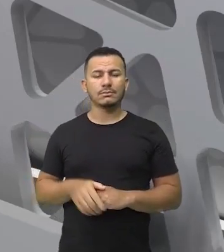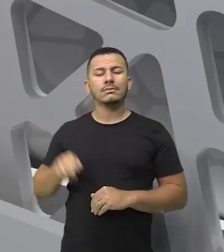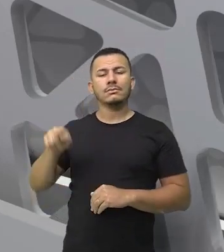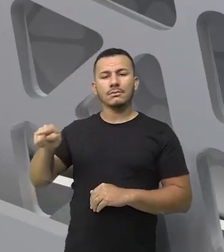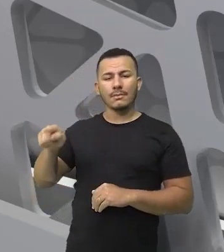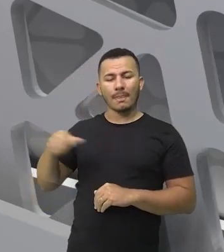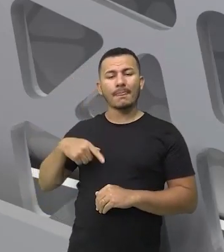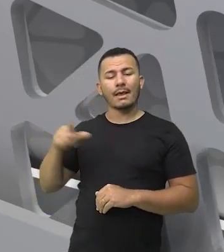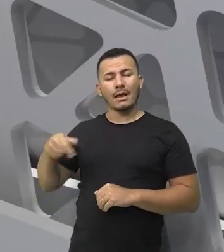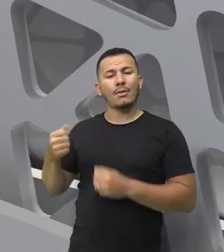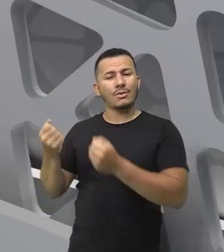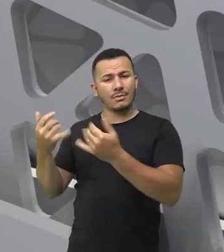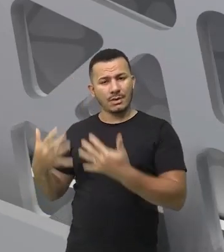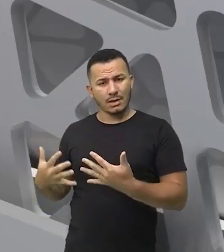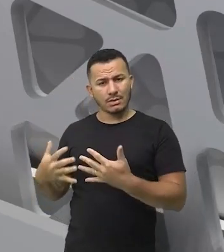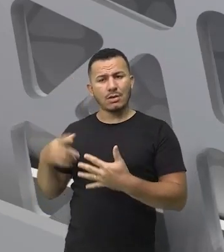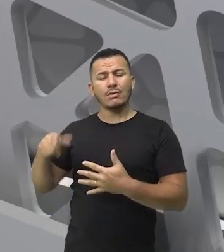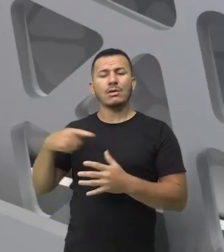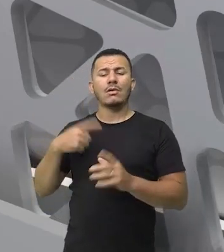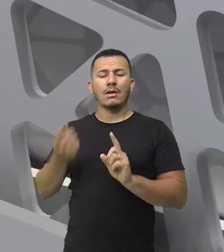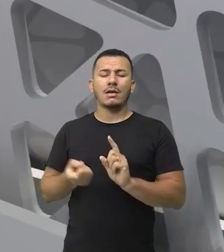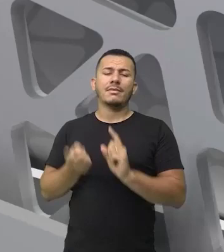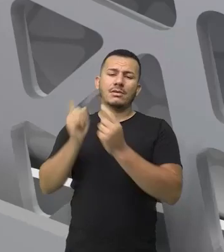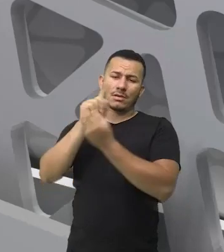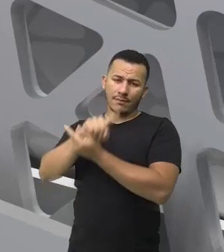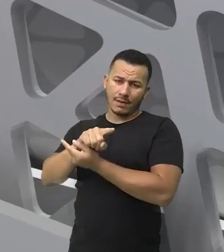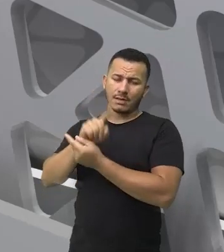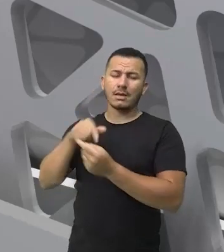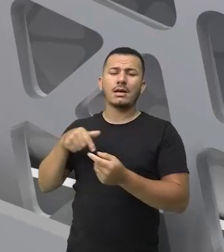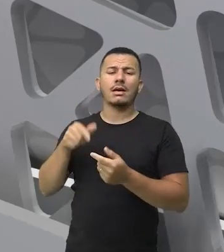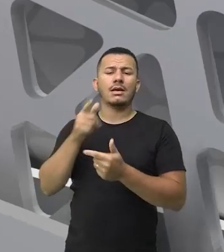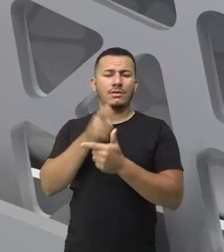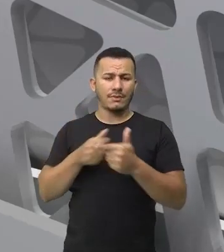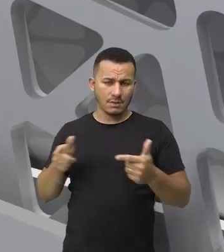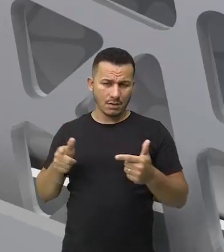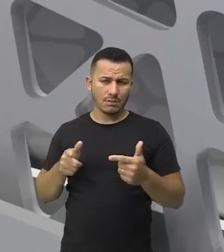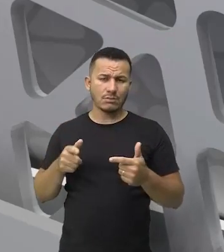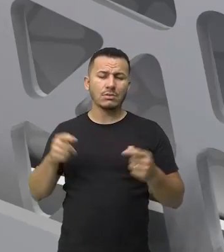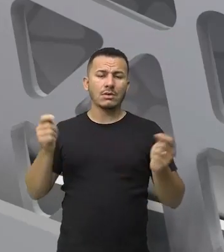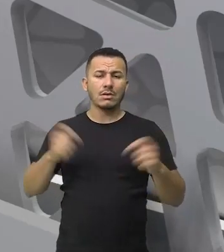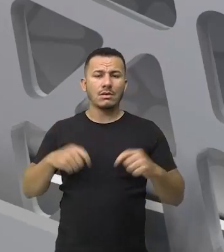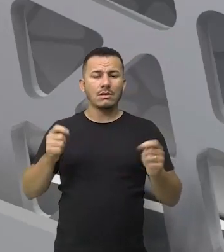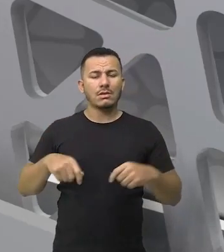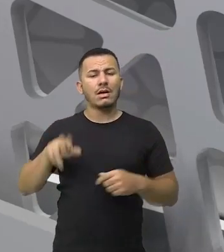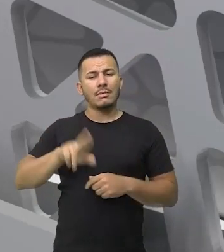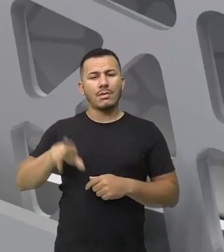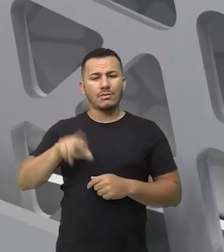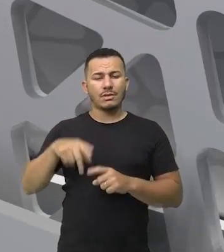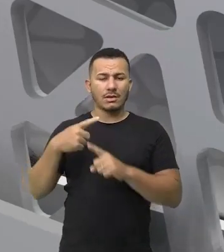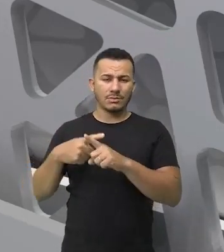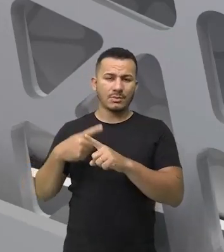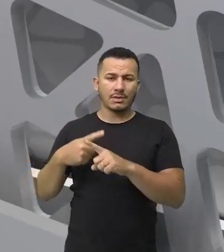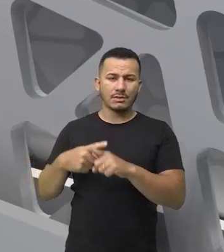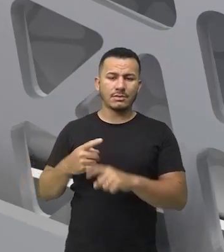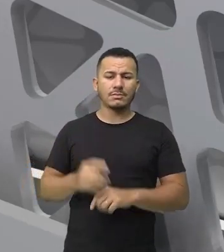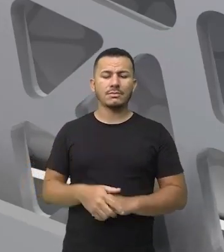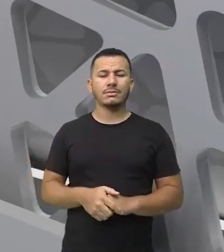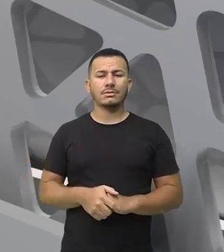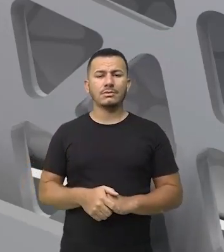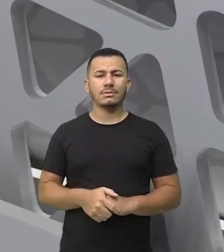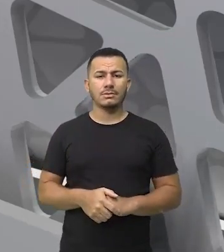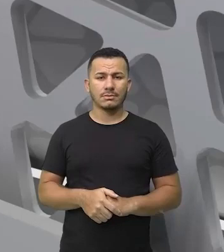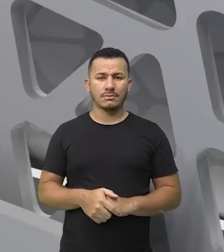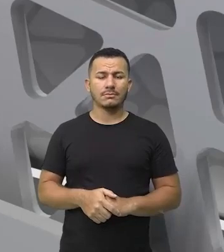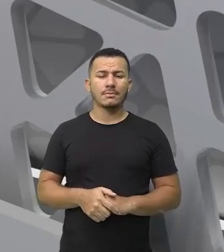termo algébrico é uma multiplicação, portanto, a operação inversa é uma divisão. Então, nesse caso, eu vou usar o princípio